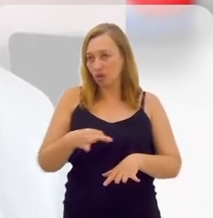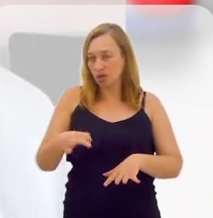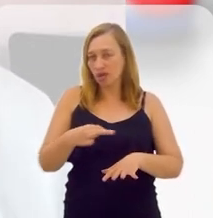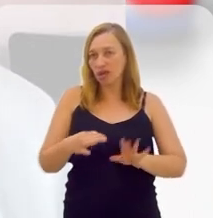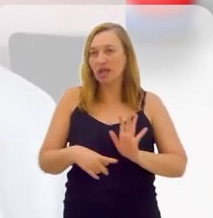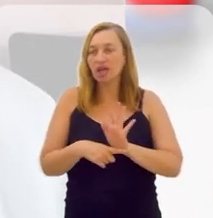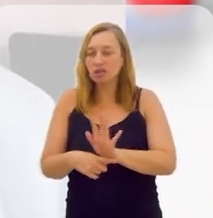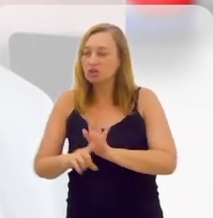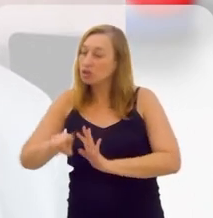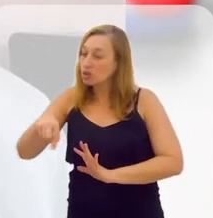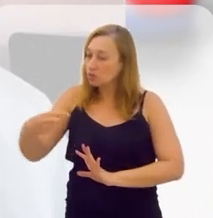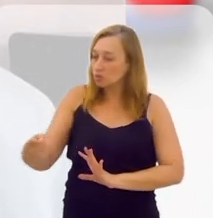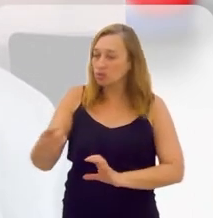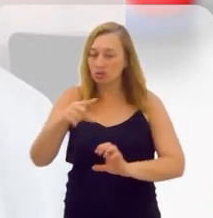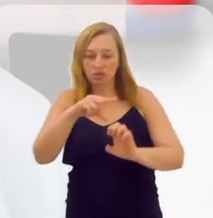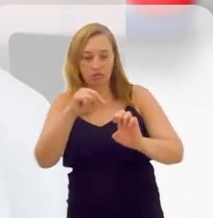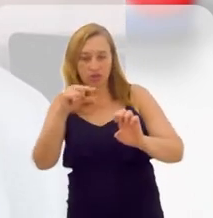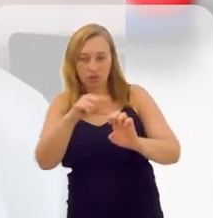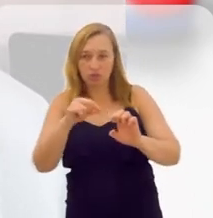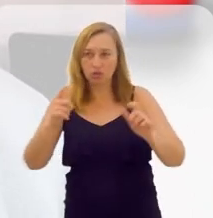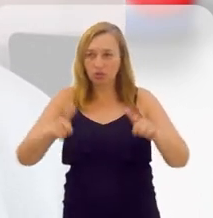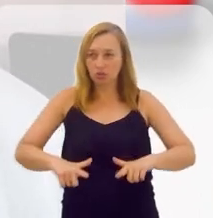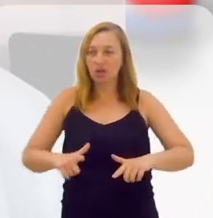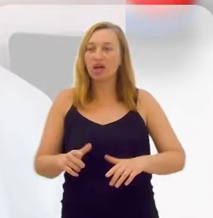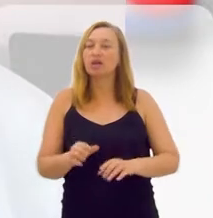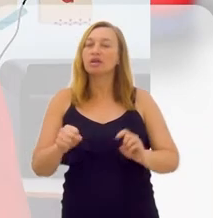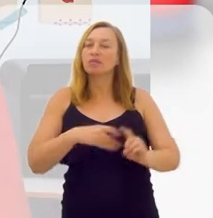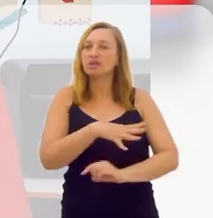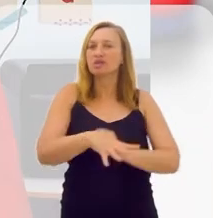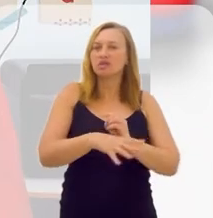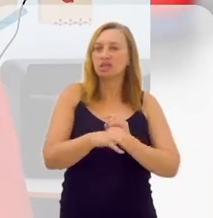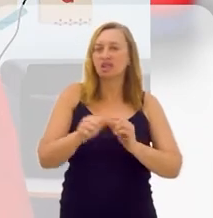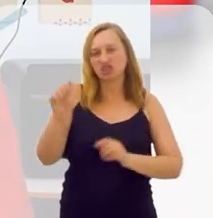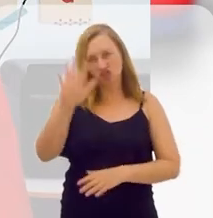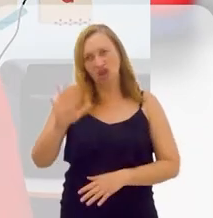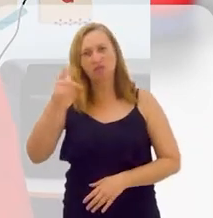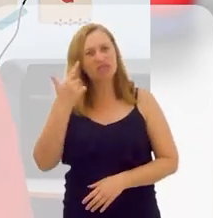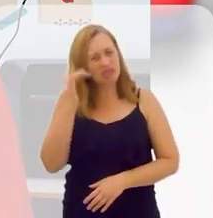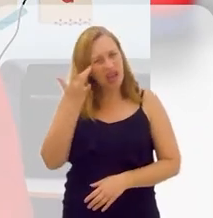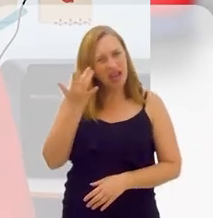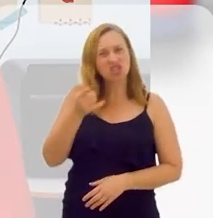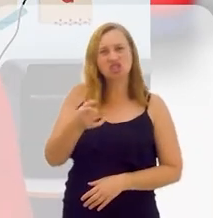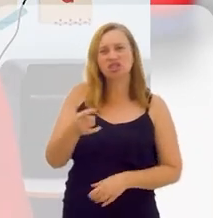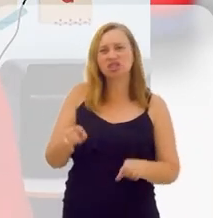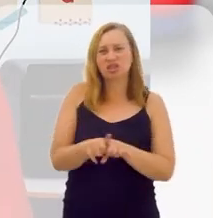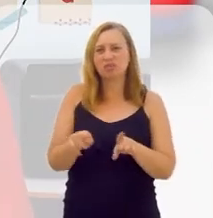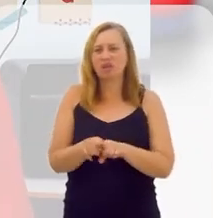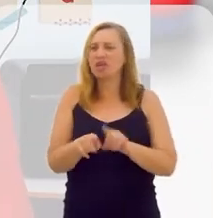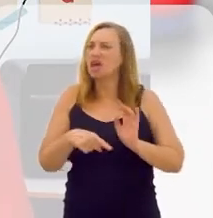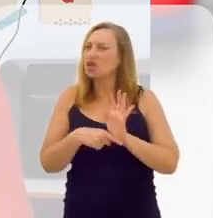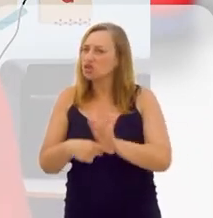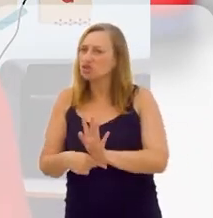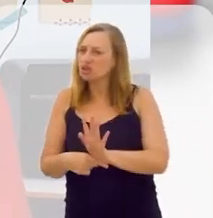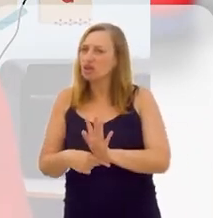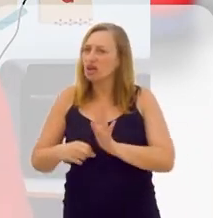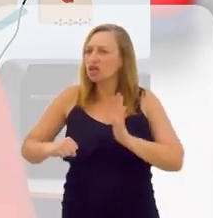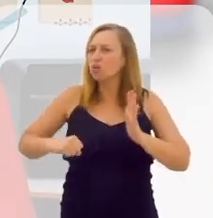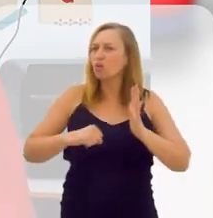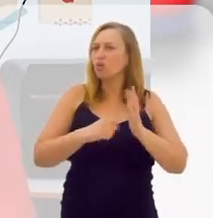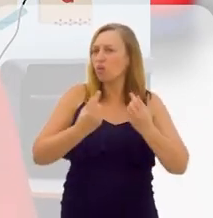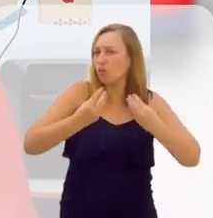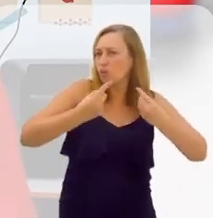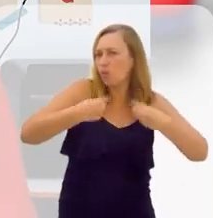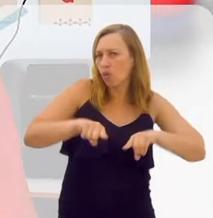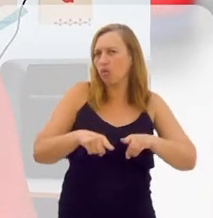ela ajude aos outros empreendedores. E para a sociedade como um todo, você acha que é uma forma também de ajudar aí no